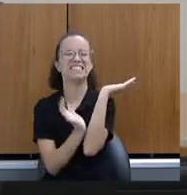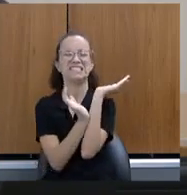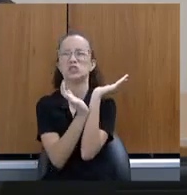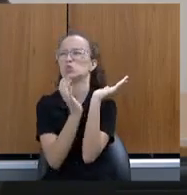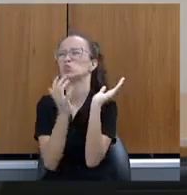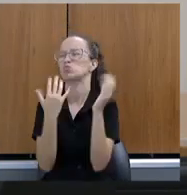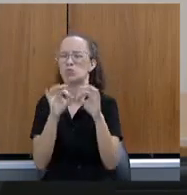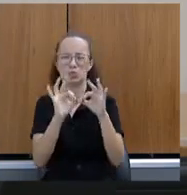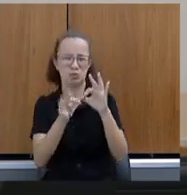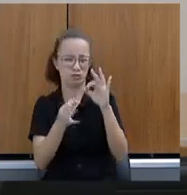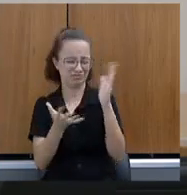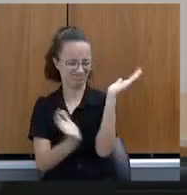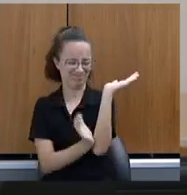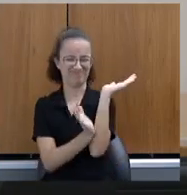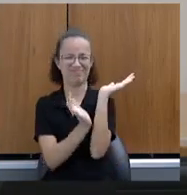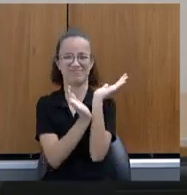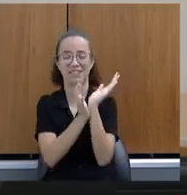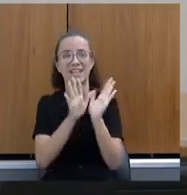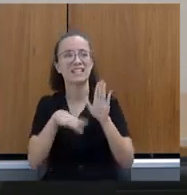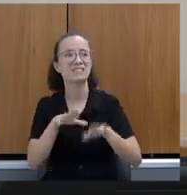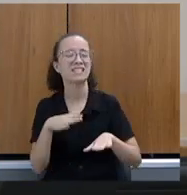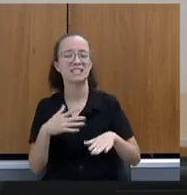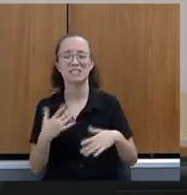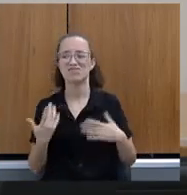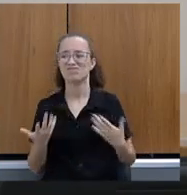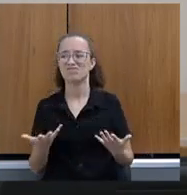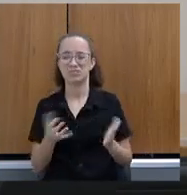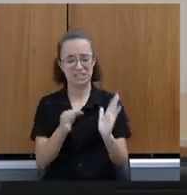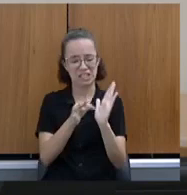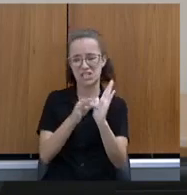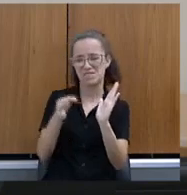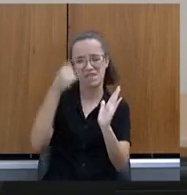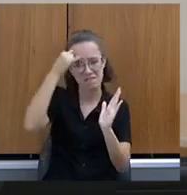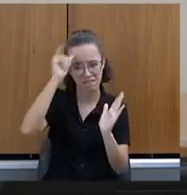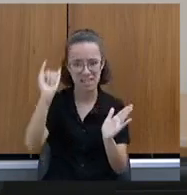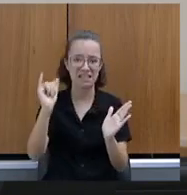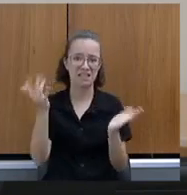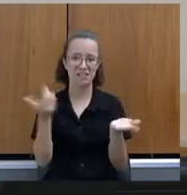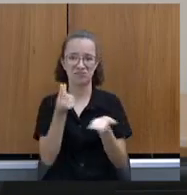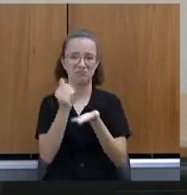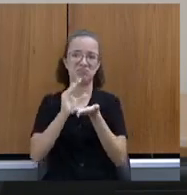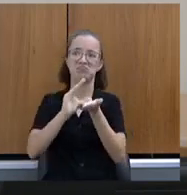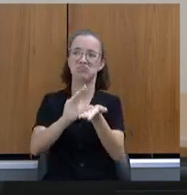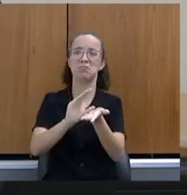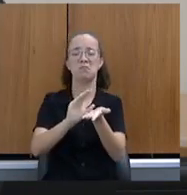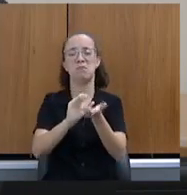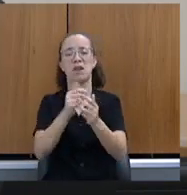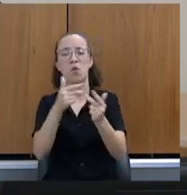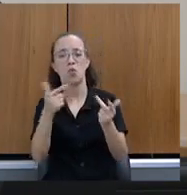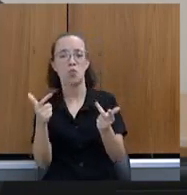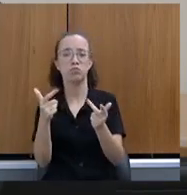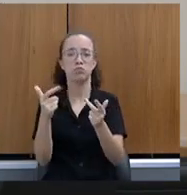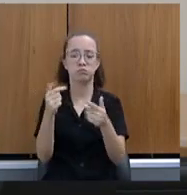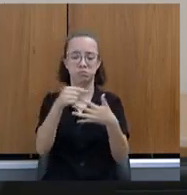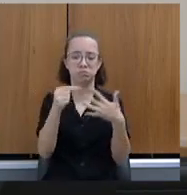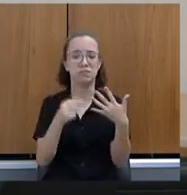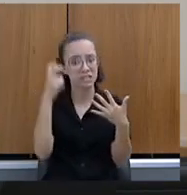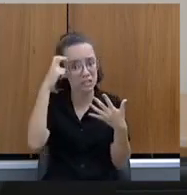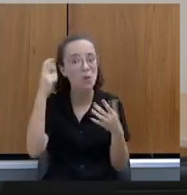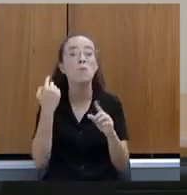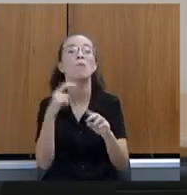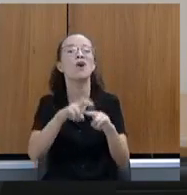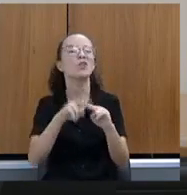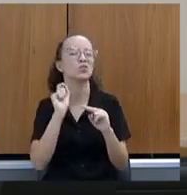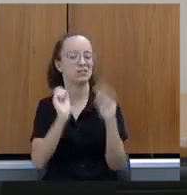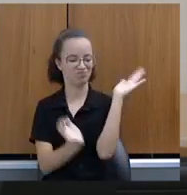grande né que você deixa de indicar recurso para determinados segmento da cultura e do Turismo dado à burocracia